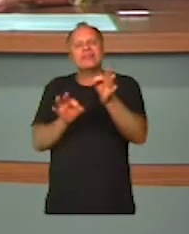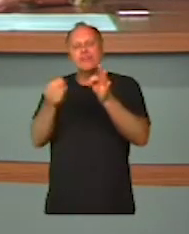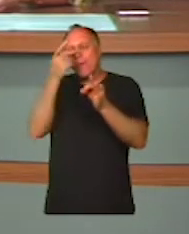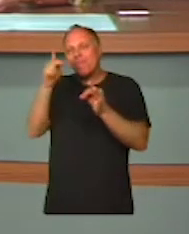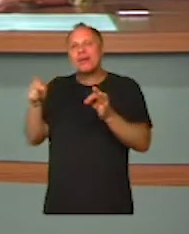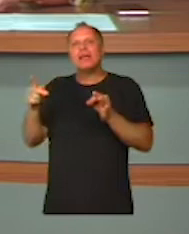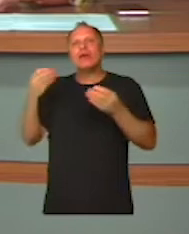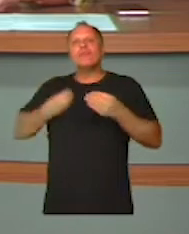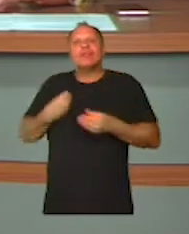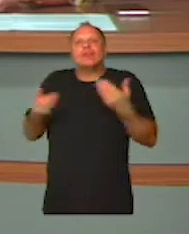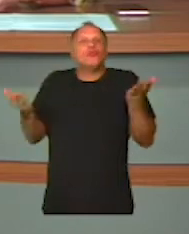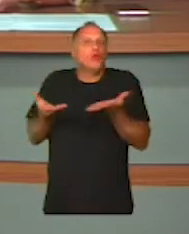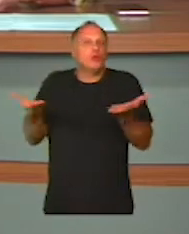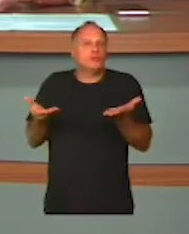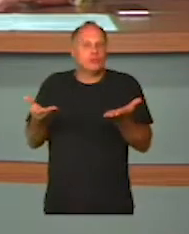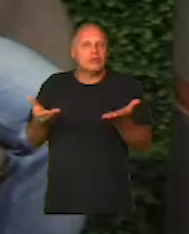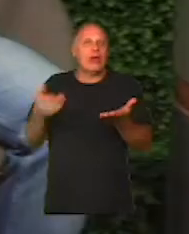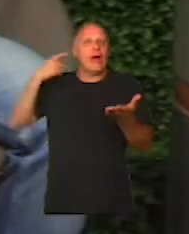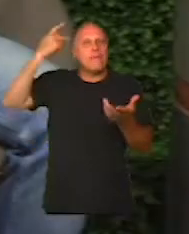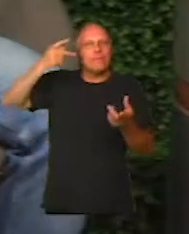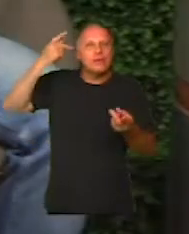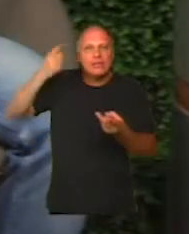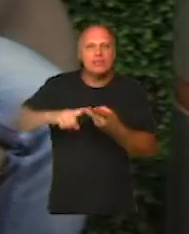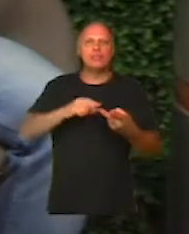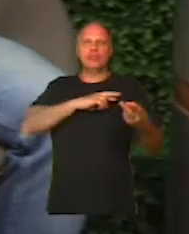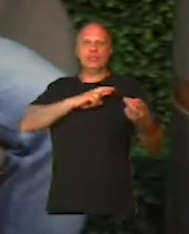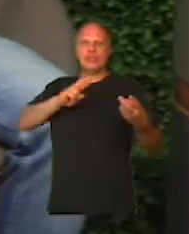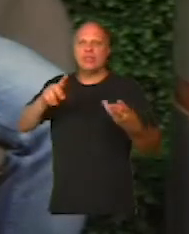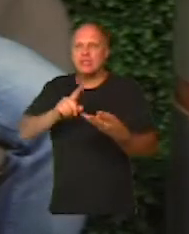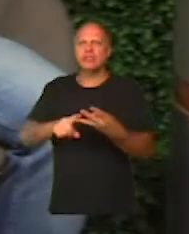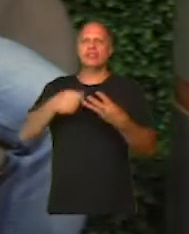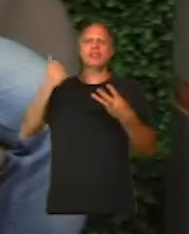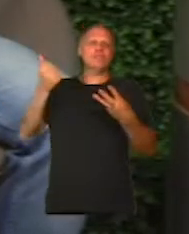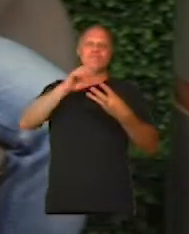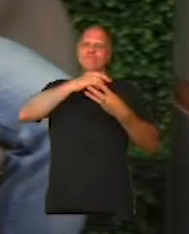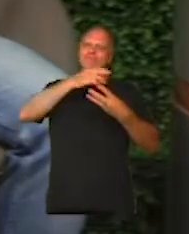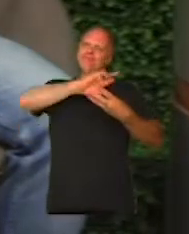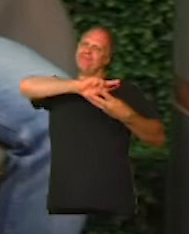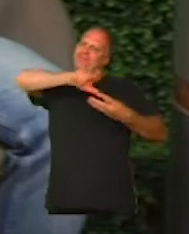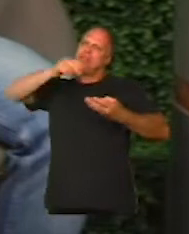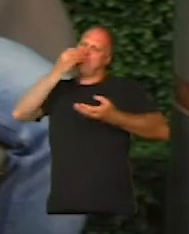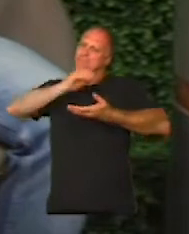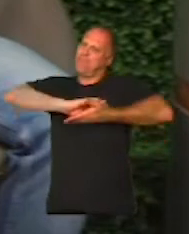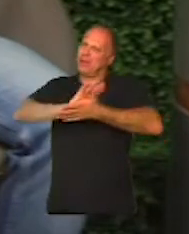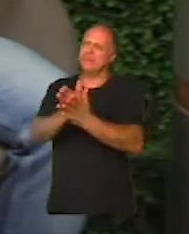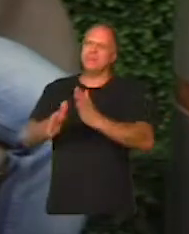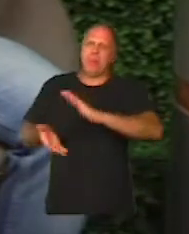que nós estamos vivendo hoje, politicamente, de religião, enfim, preconceitos,